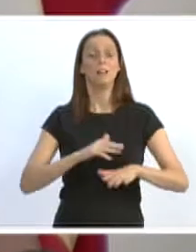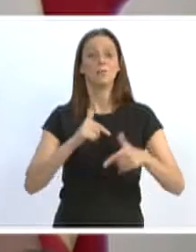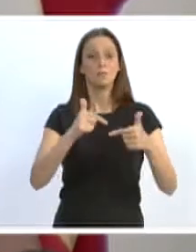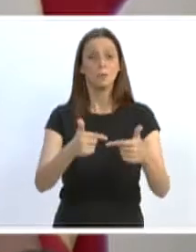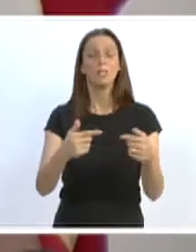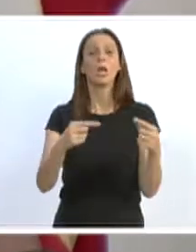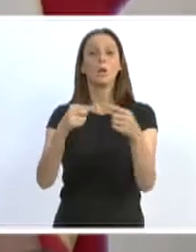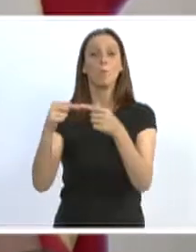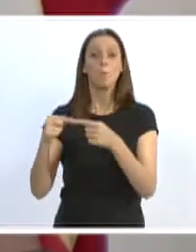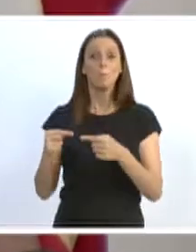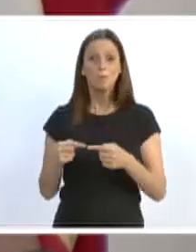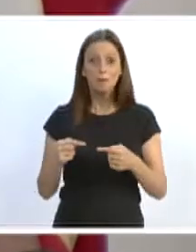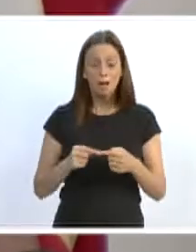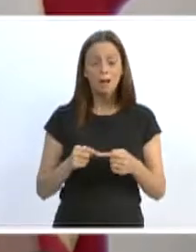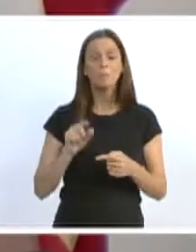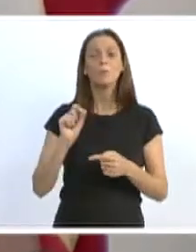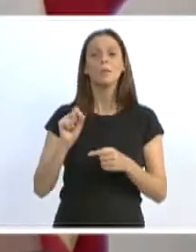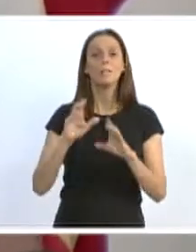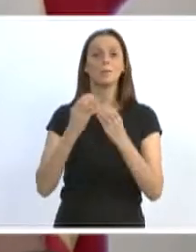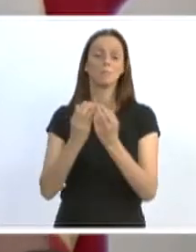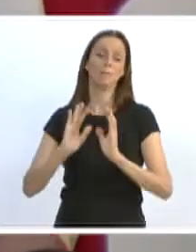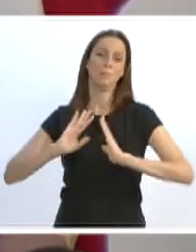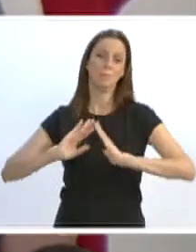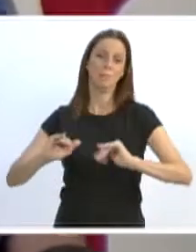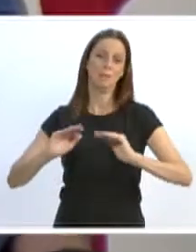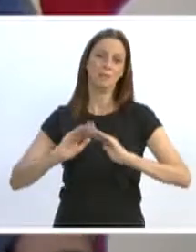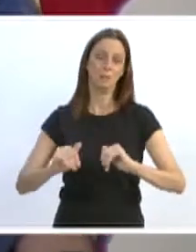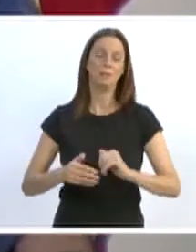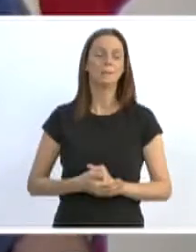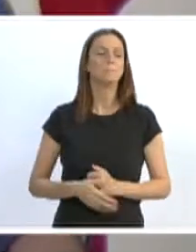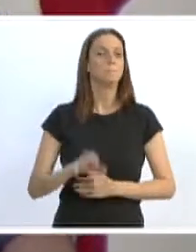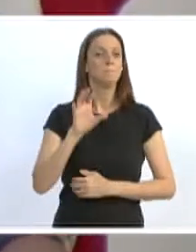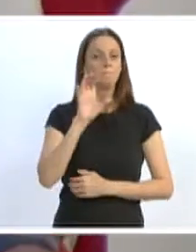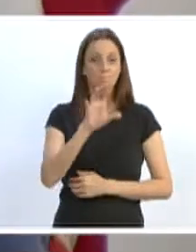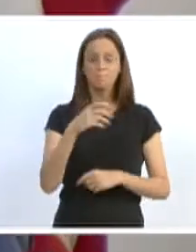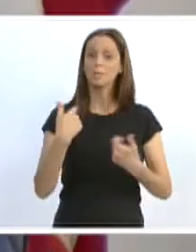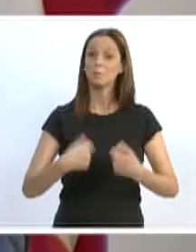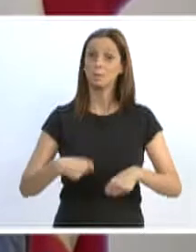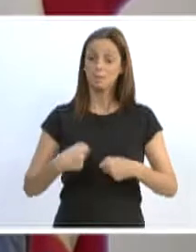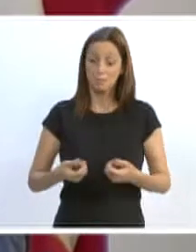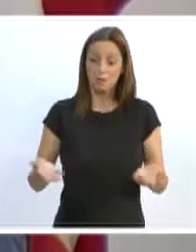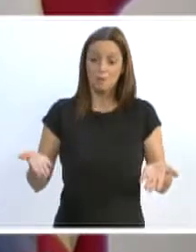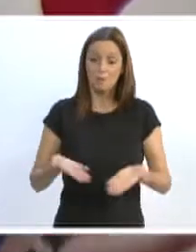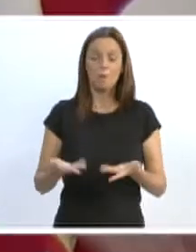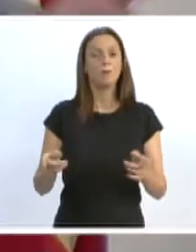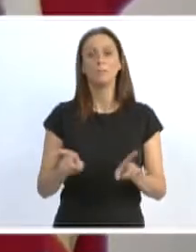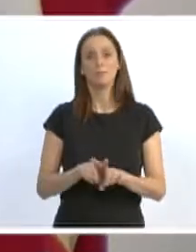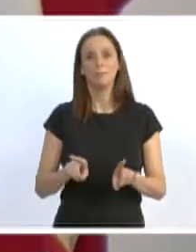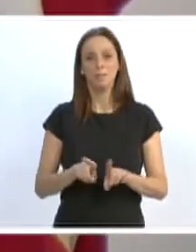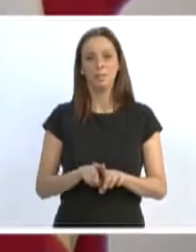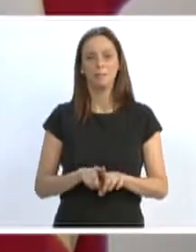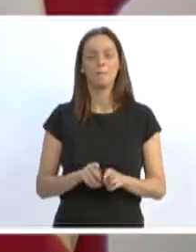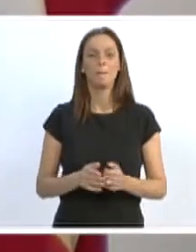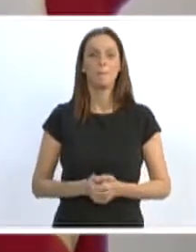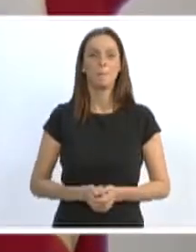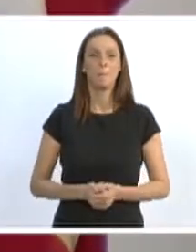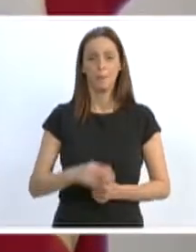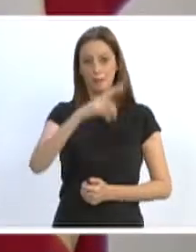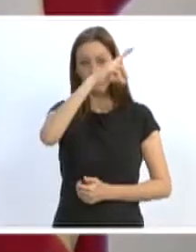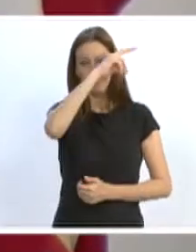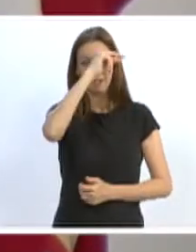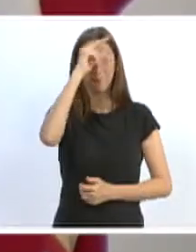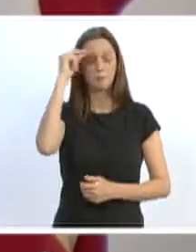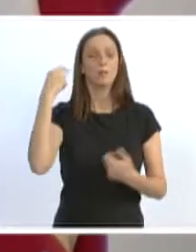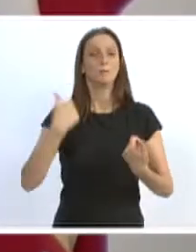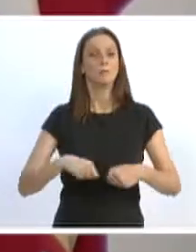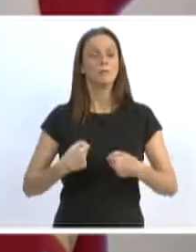votado ali na comunidade então é isso que nós precisamos hoje é que as ações do executivo sejam